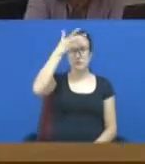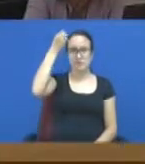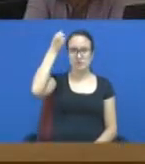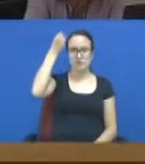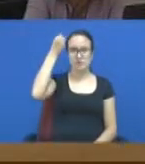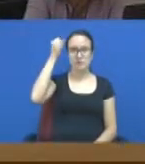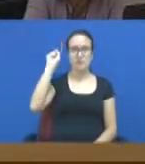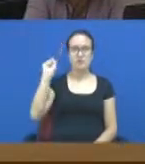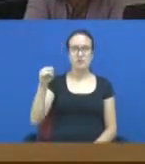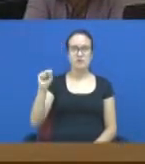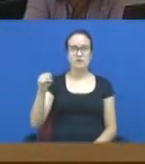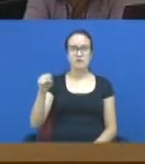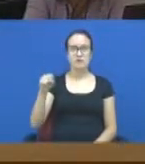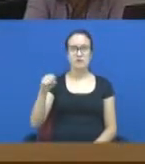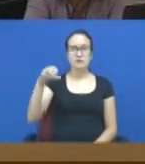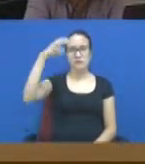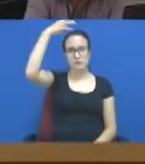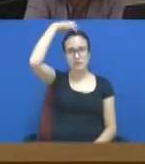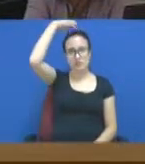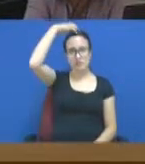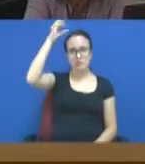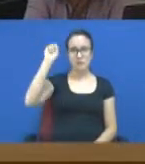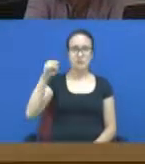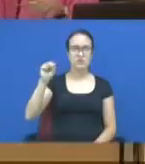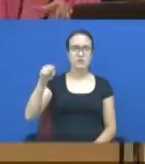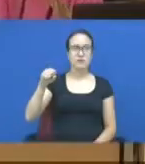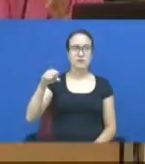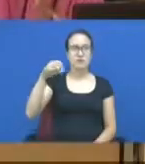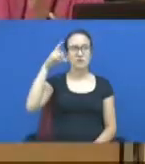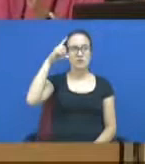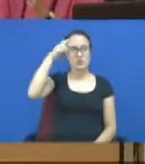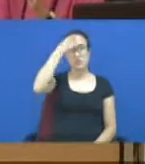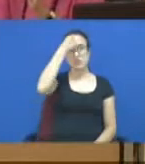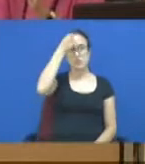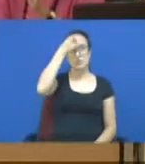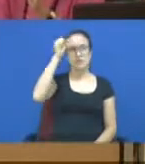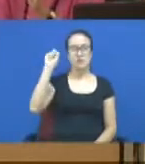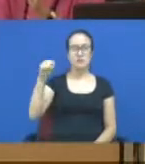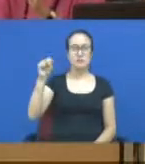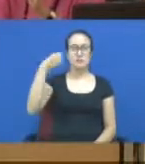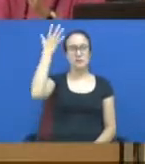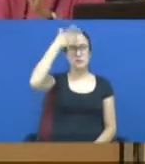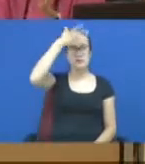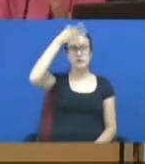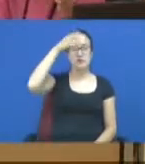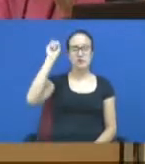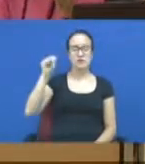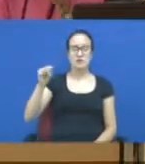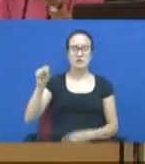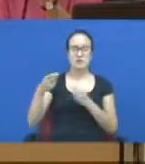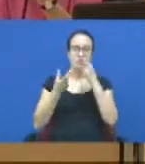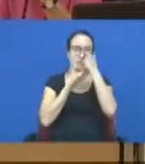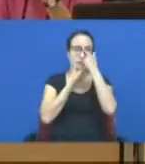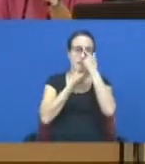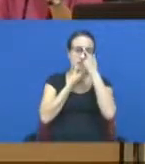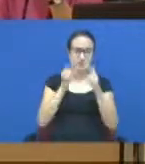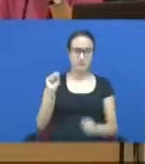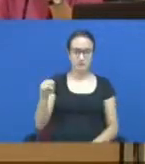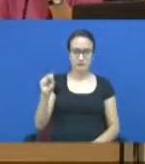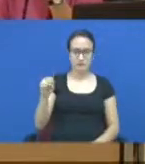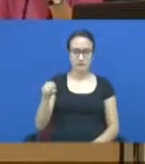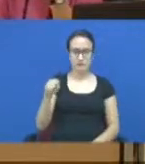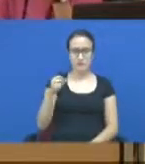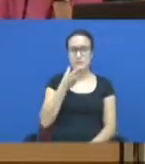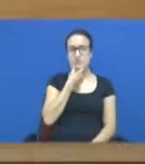Franco. Sim. Darcy Reis. Sim. Edivaldo Soares. Sim. Érica Tanque. Sim, excelência. Érica Monteiro. Sim. Jorge Freitas.